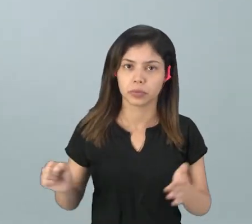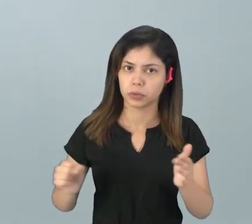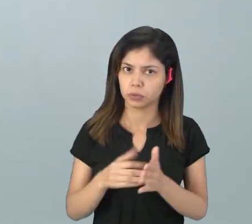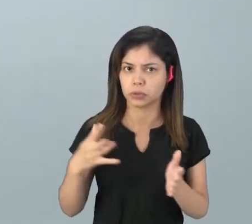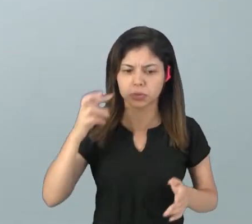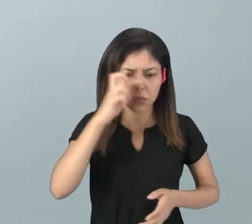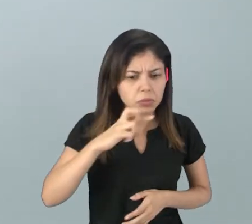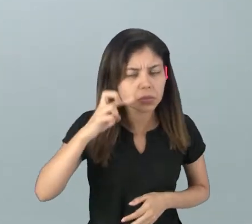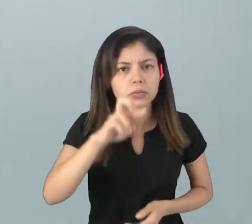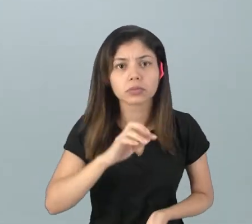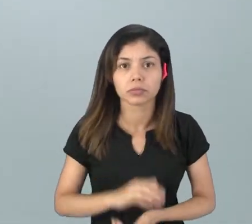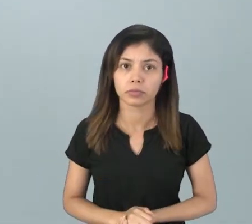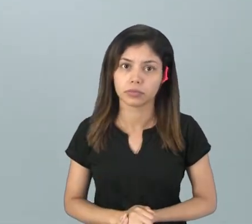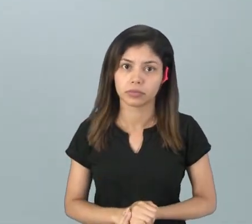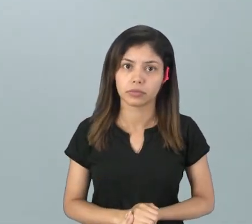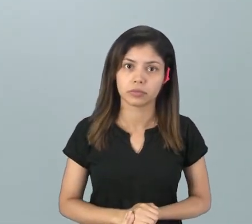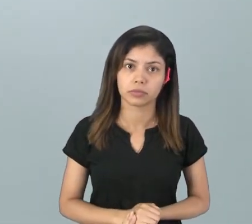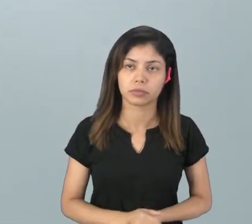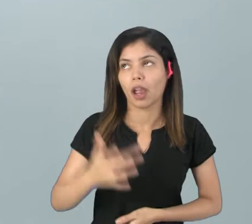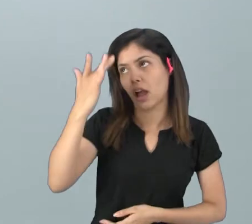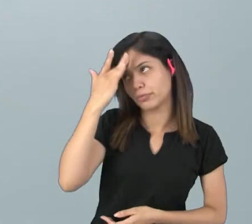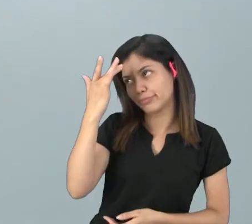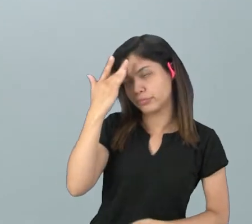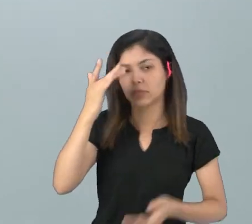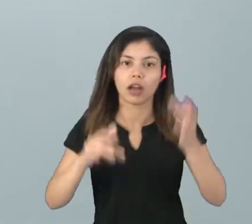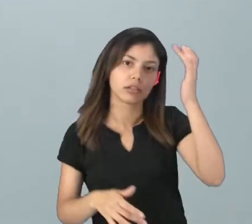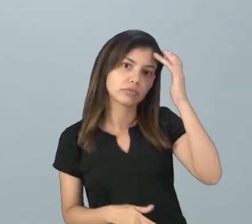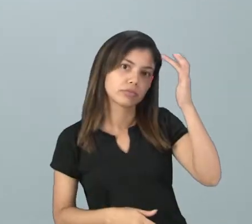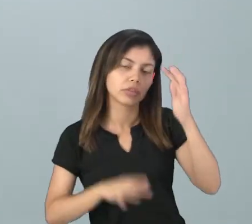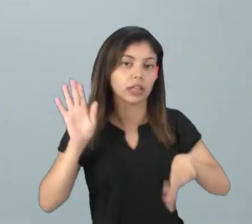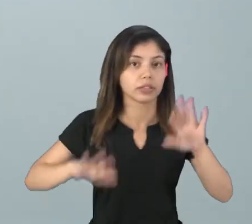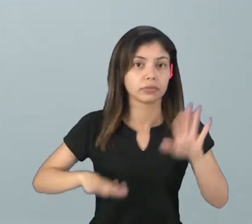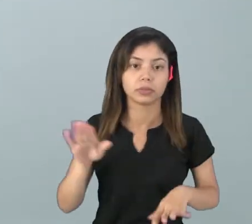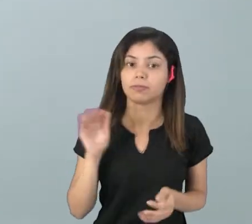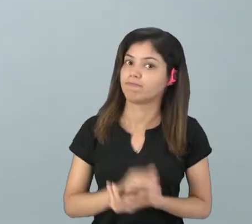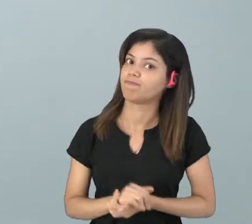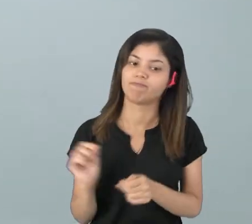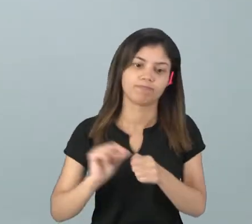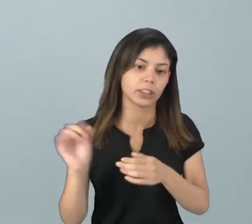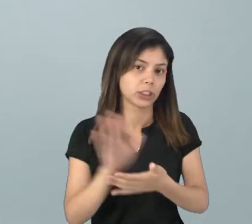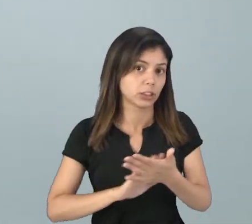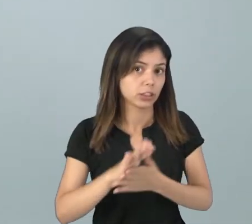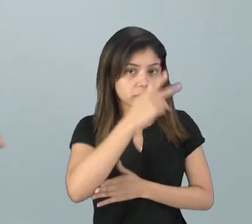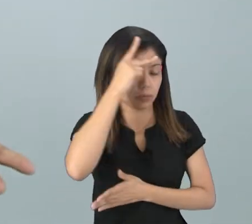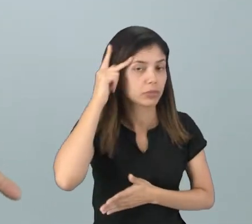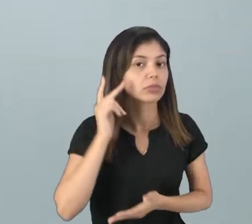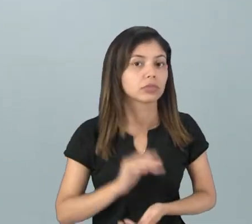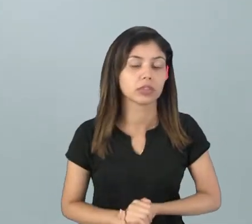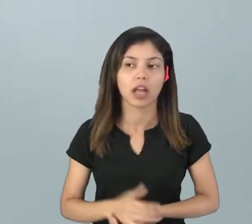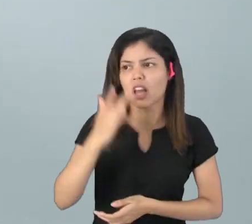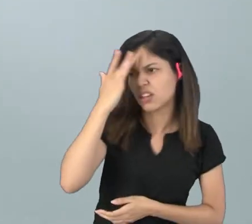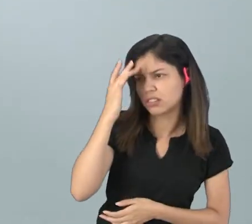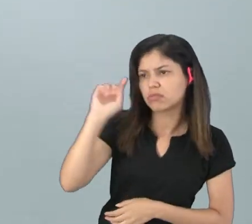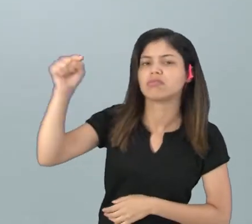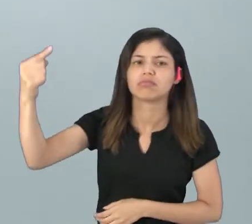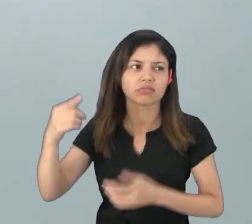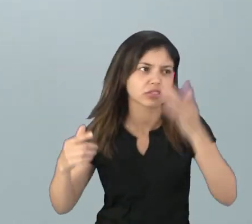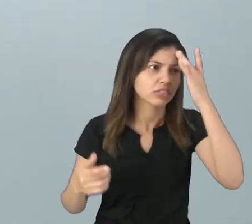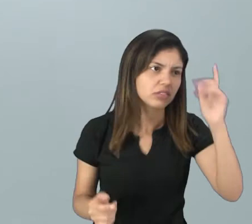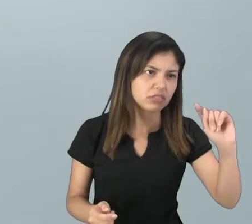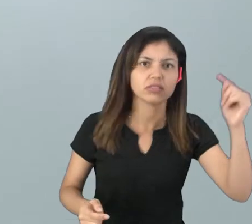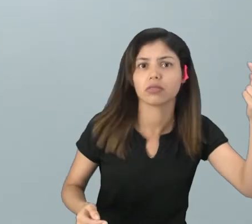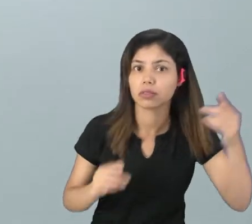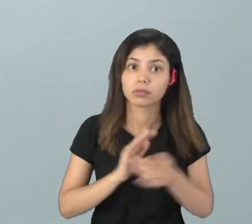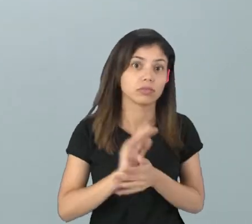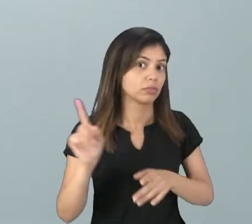muita trela para achismo, porque às vezes o achismo não constrói nada na vida dele. Eu acho que é isso, eu acho que é aquilo, não.